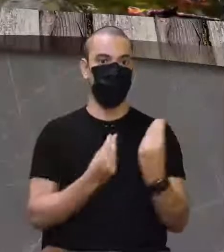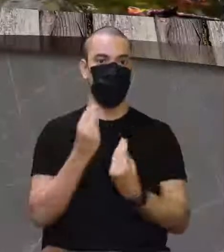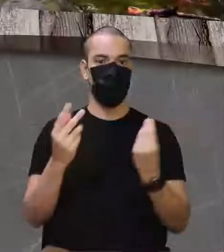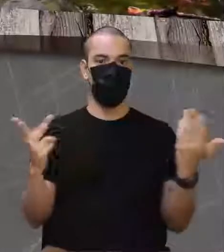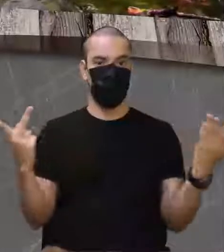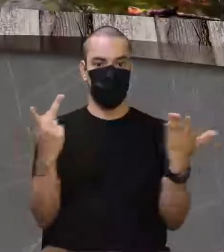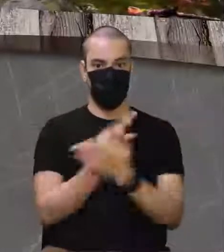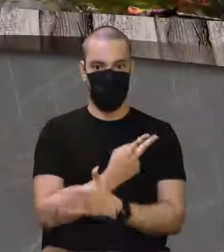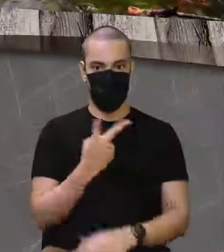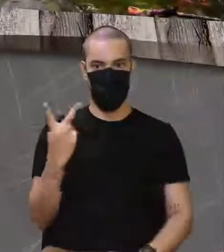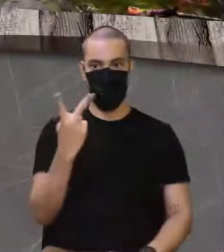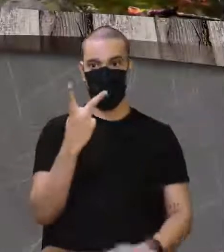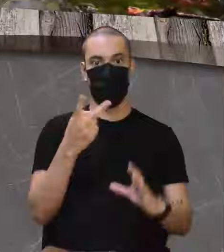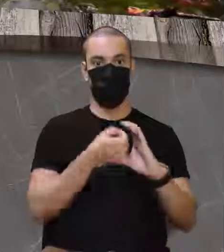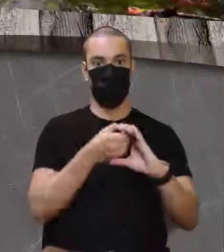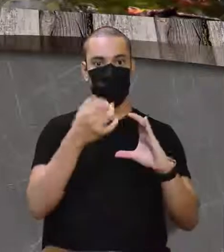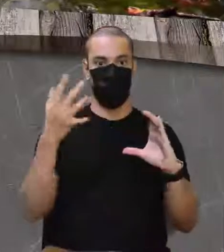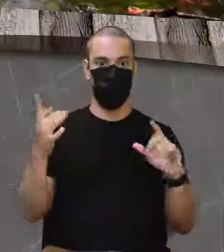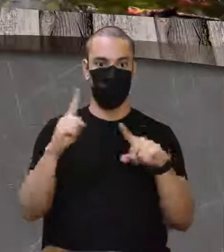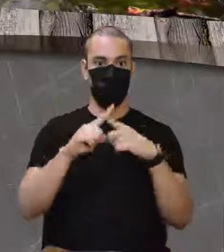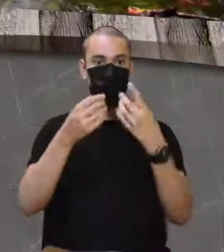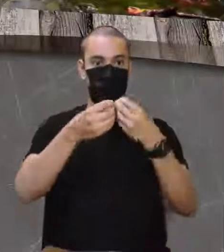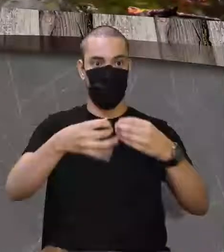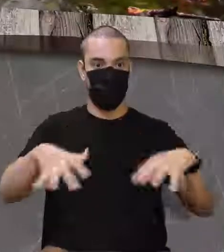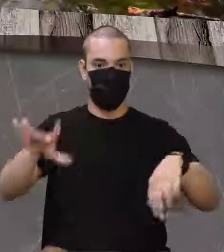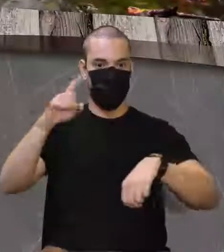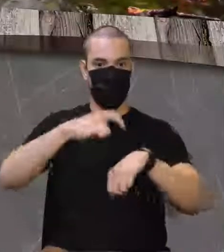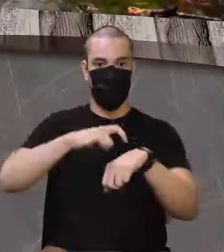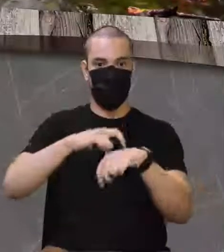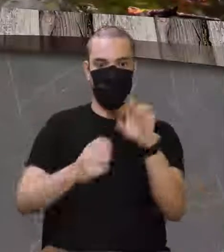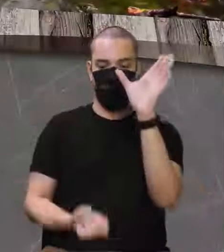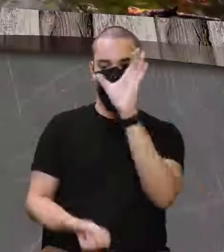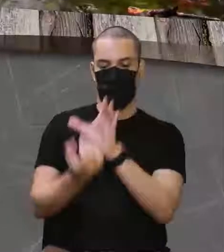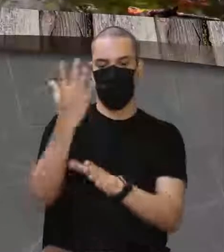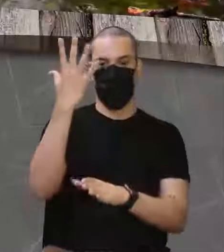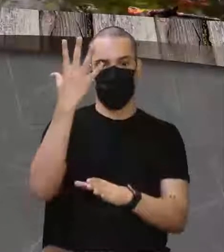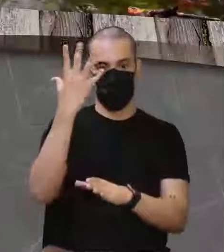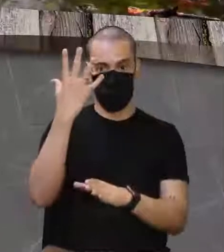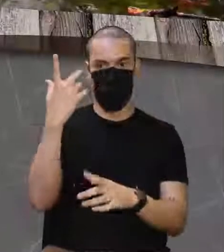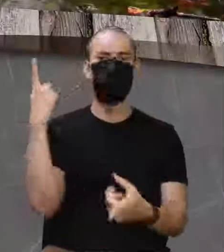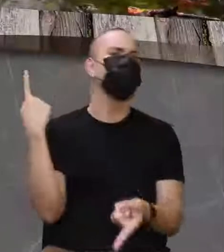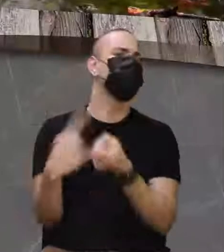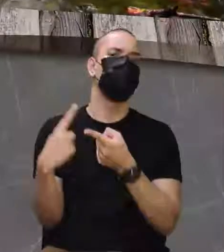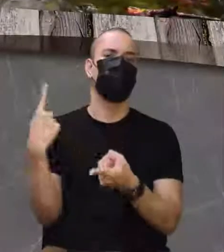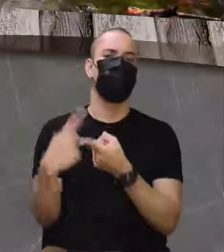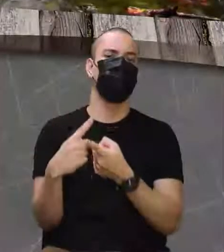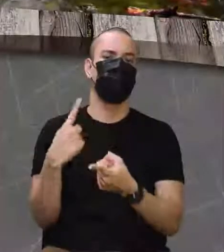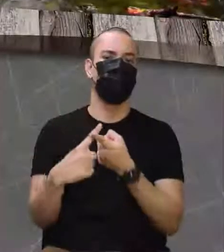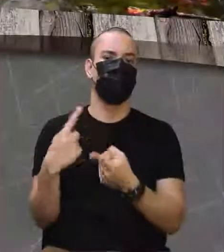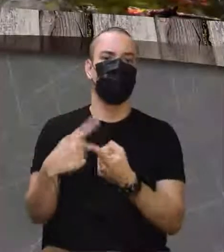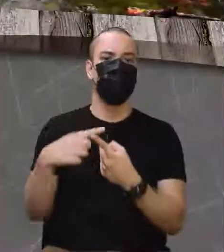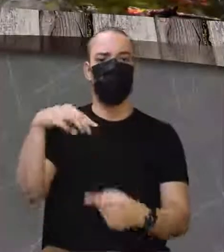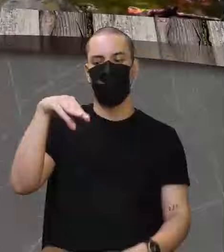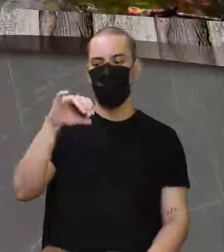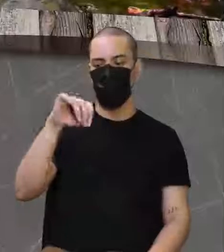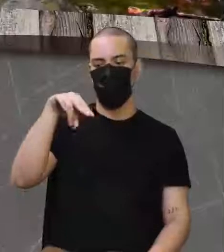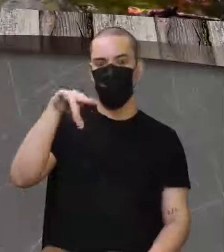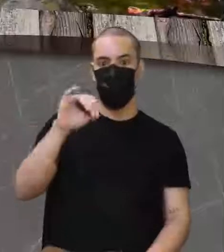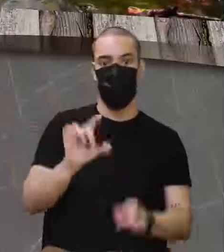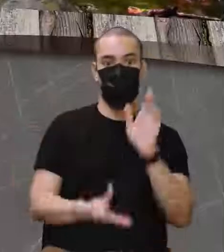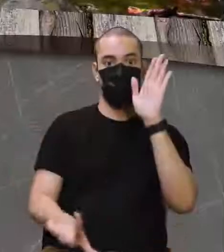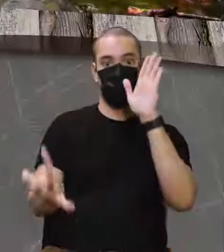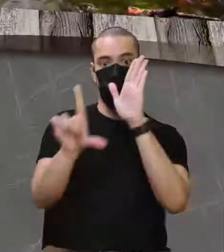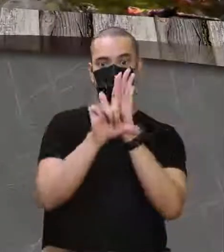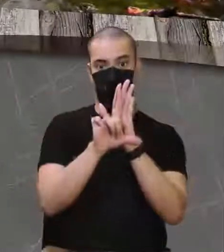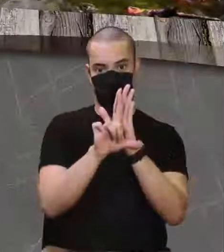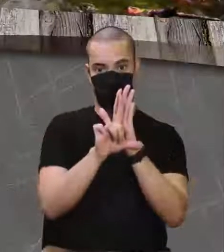fatores formam uma característica, mas eles se segregam no momento da formação dos seus gametas. E por que lei da segregação